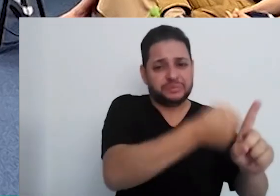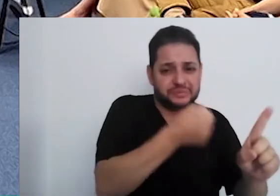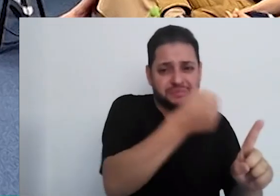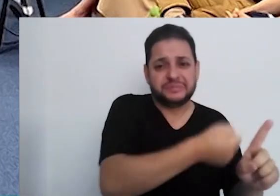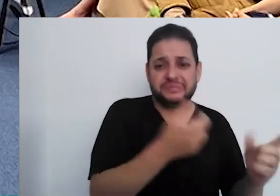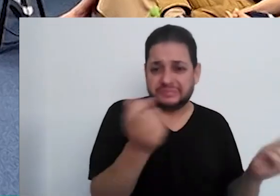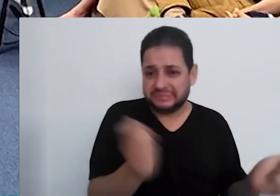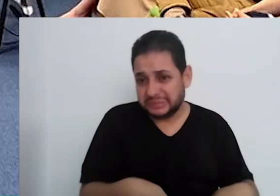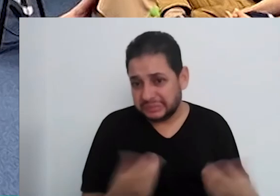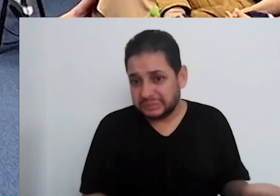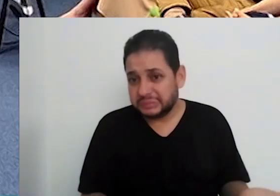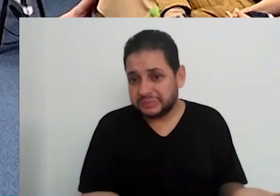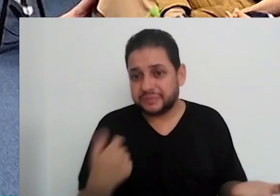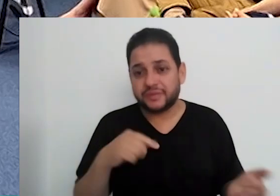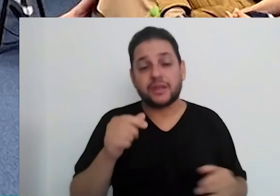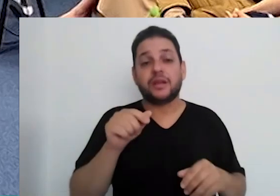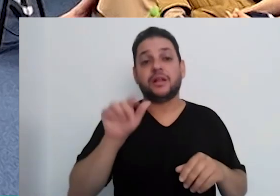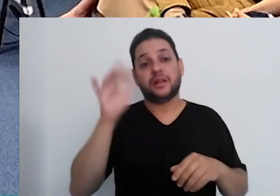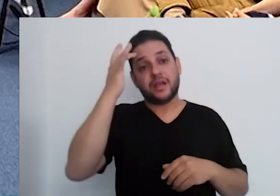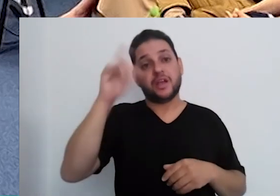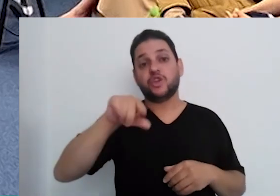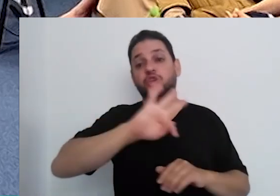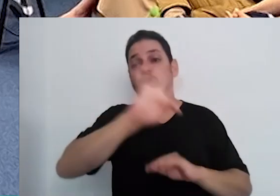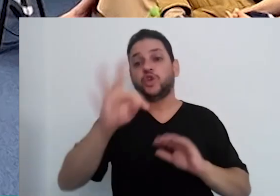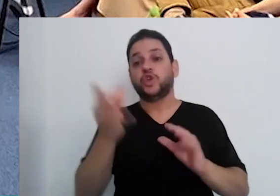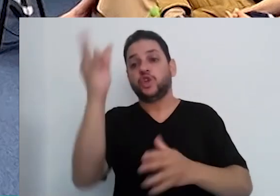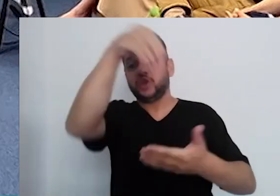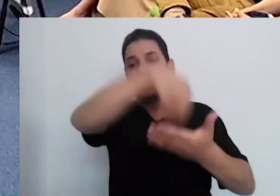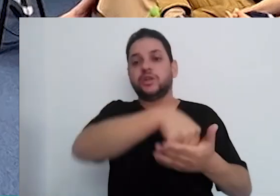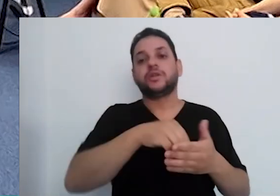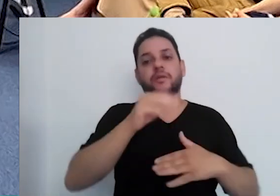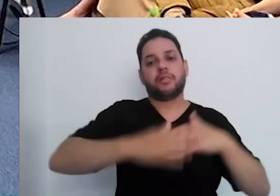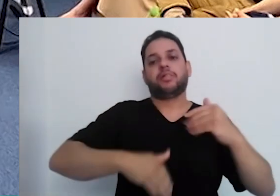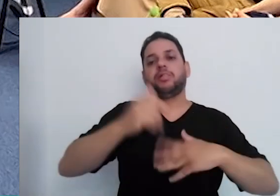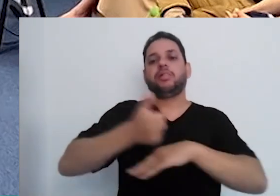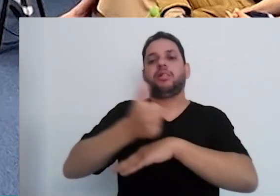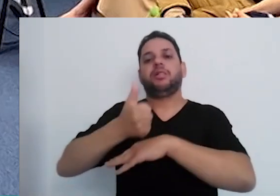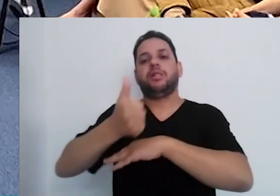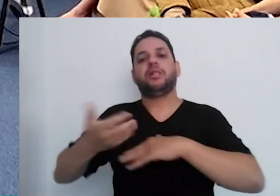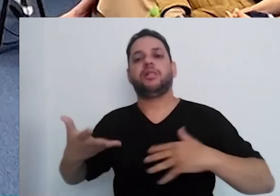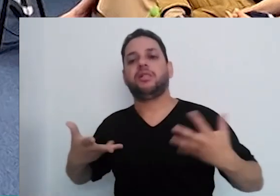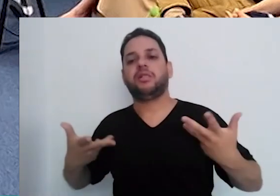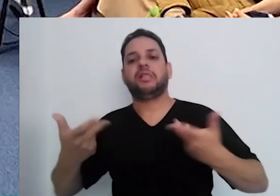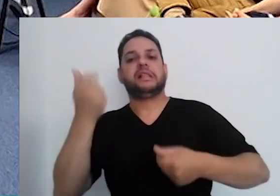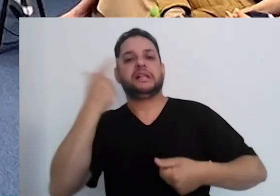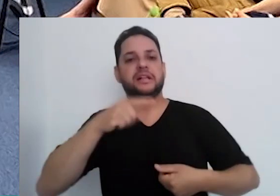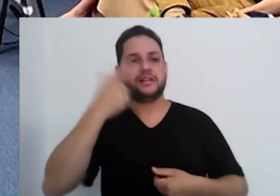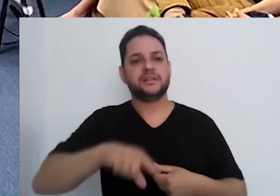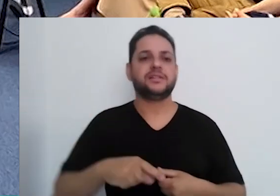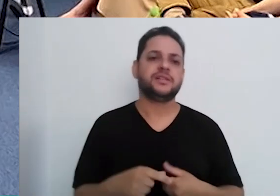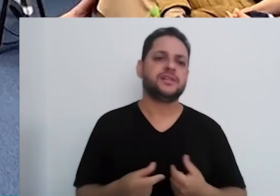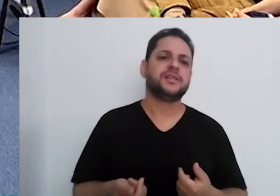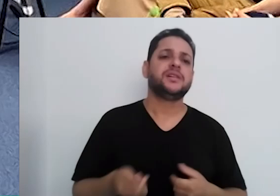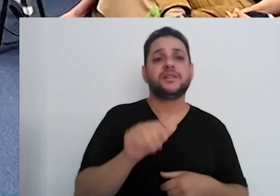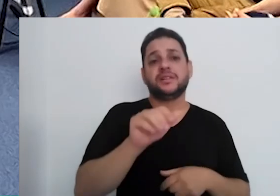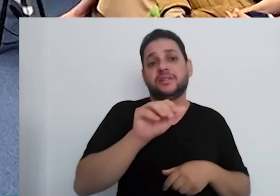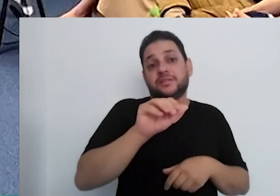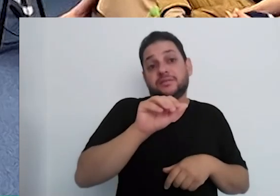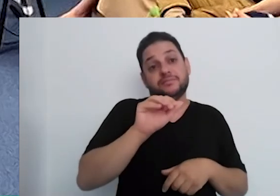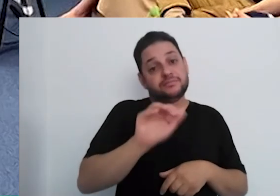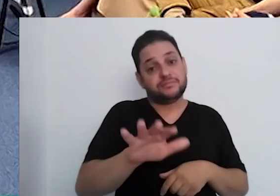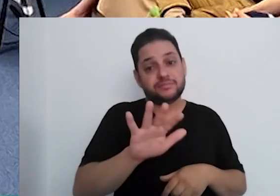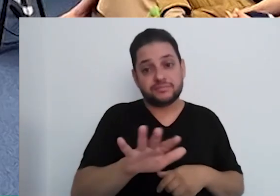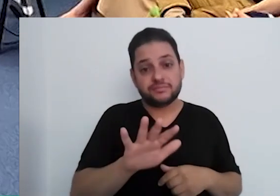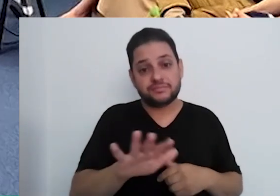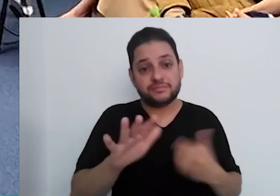que nenhum caso fica fica fora que você tendo a preparação profissional suficiente que é possível né mas em termos enfim do tamanho